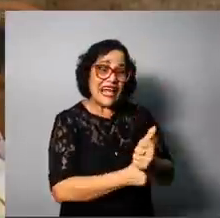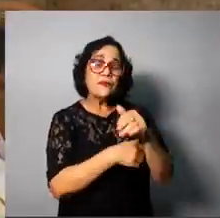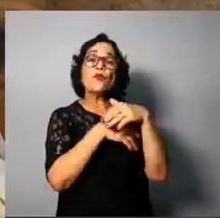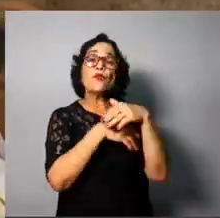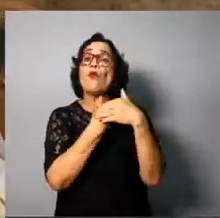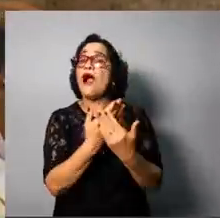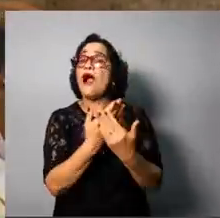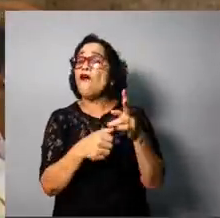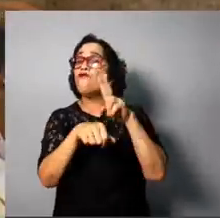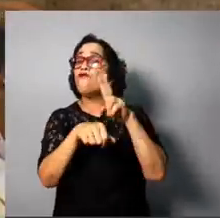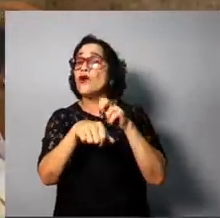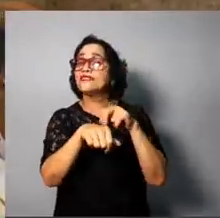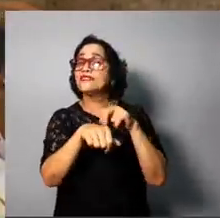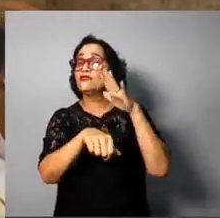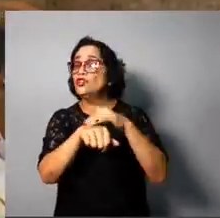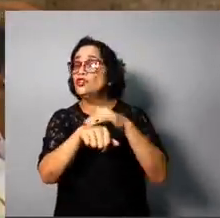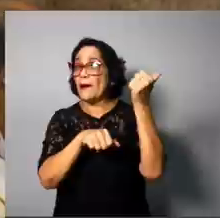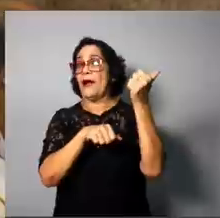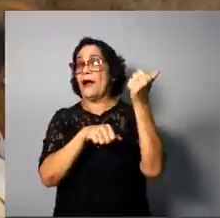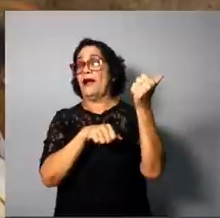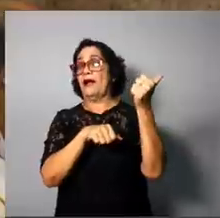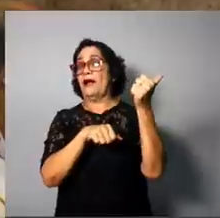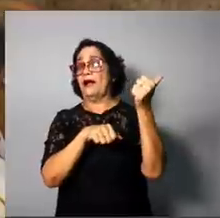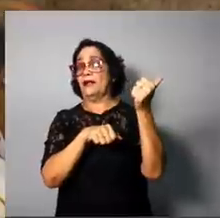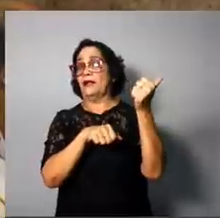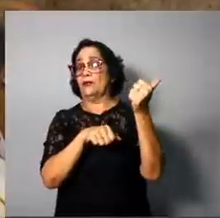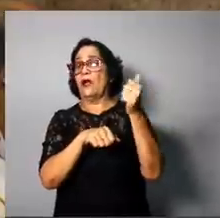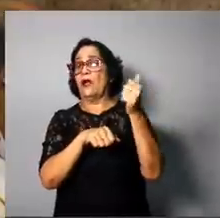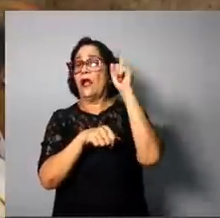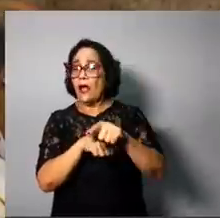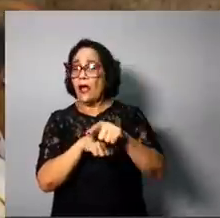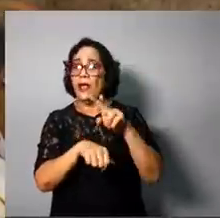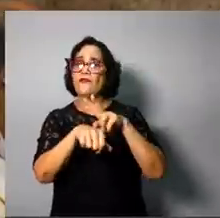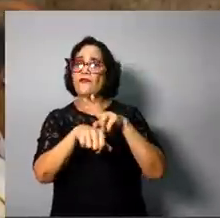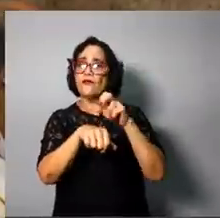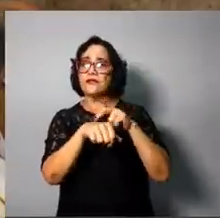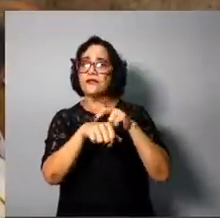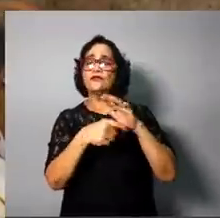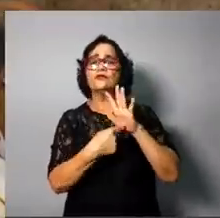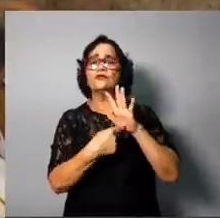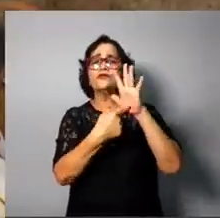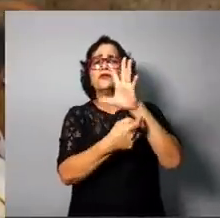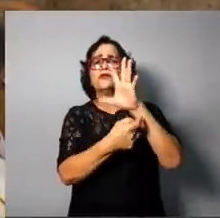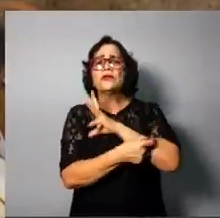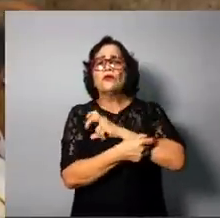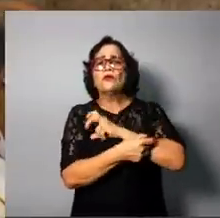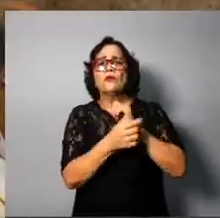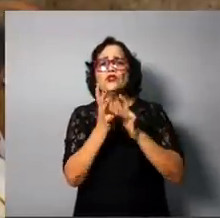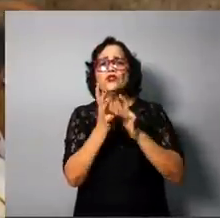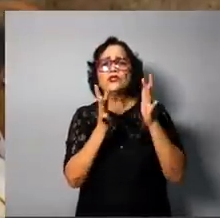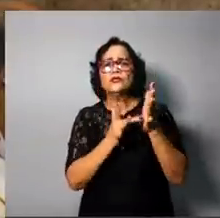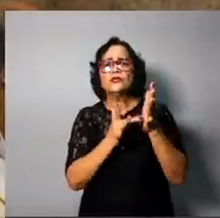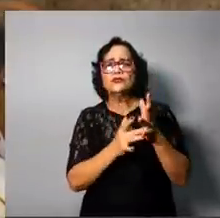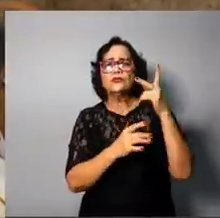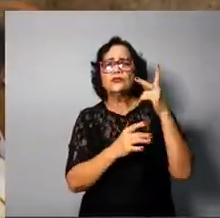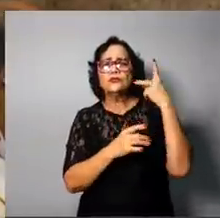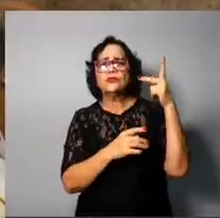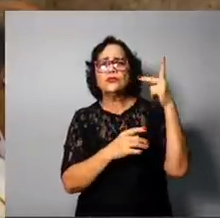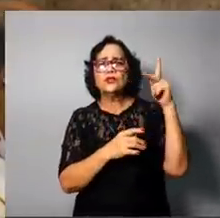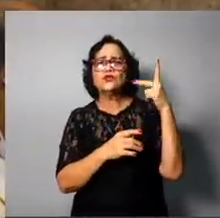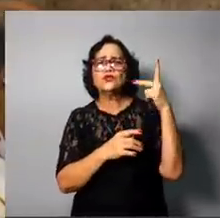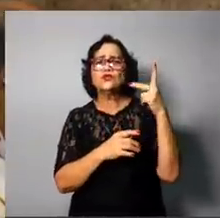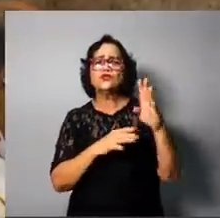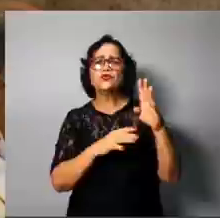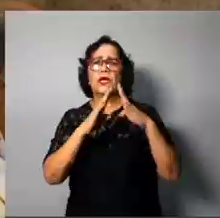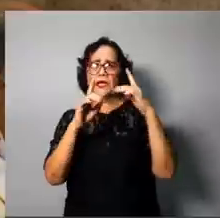a qual foi chamado. Esta vocação de manifestar o amor de Cristo para a sua Igreja.